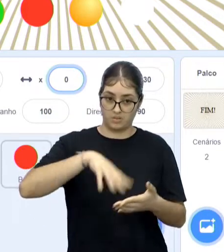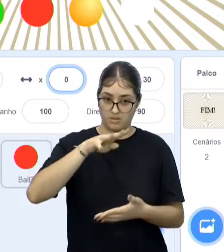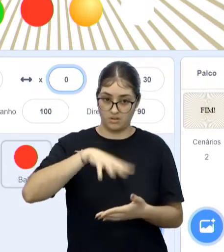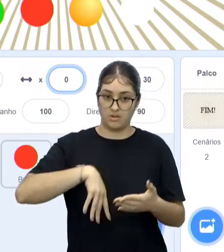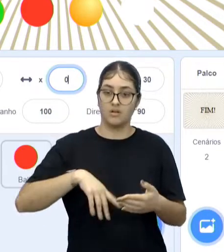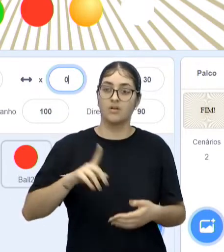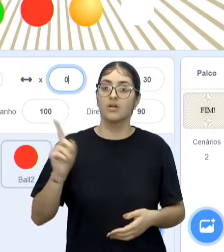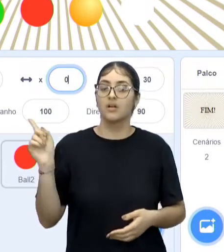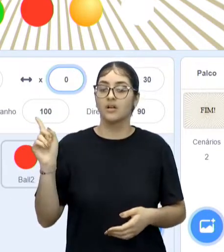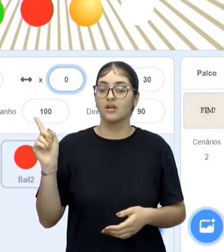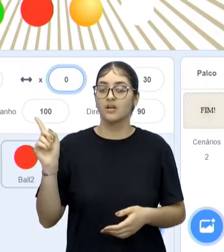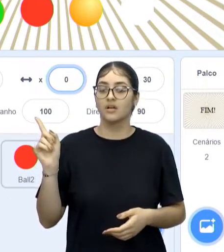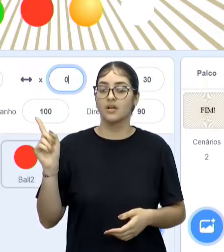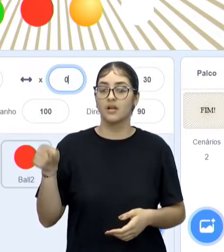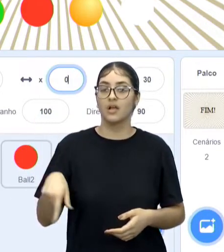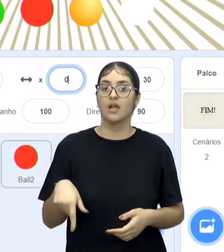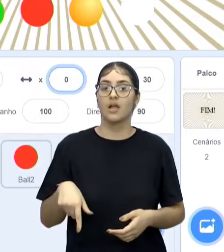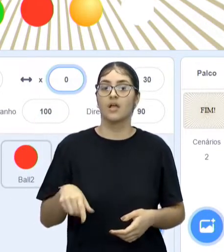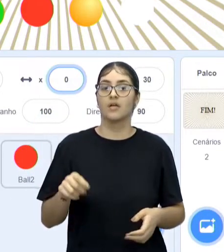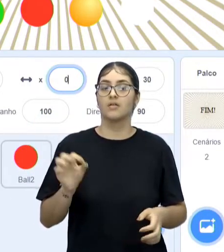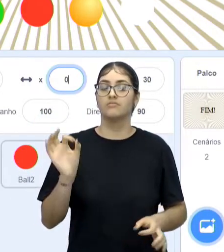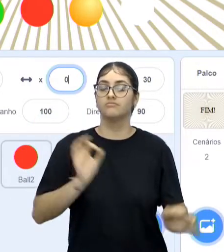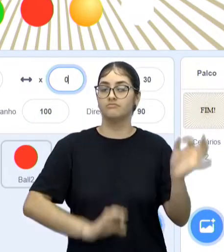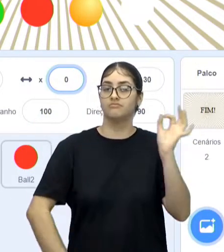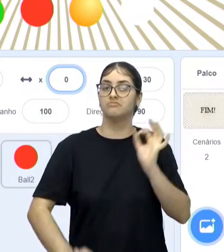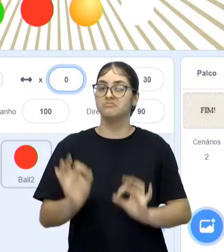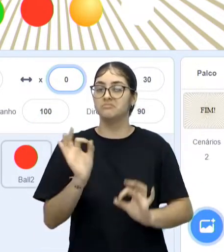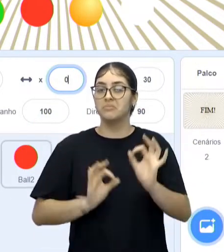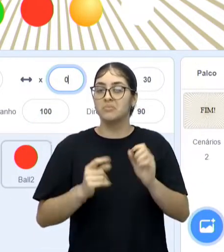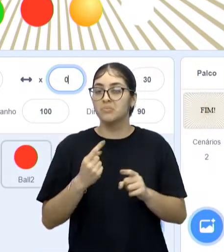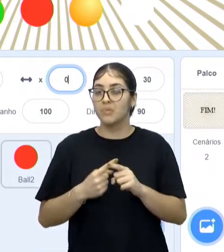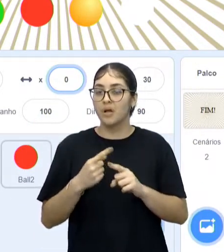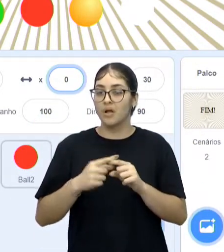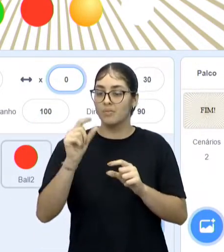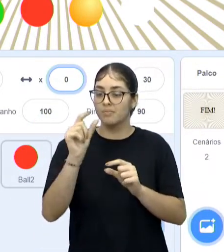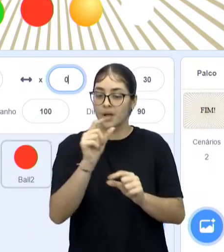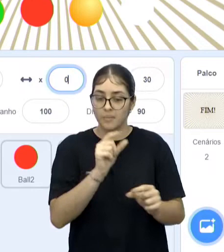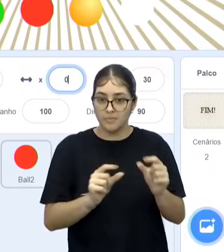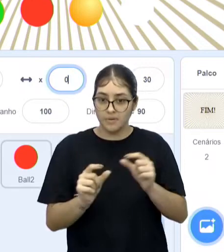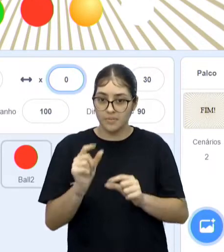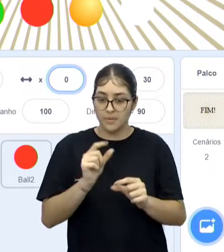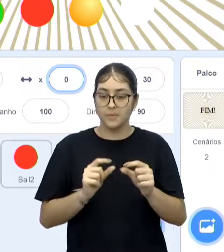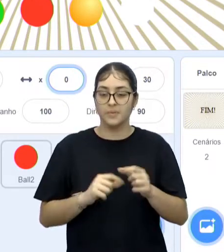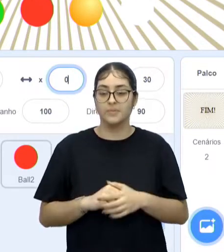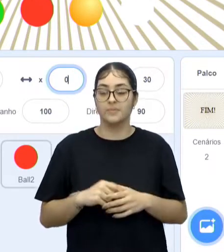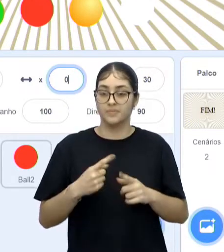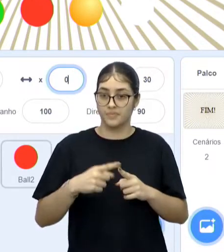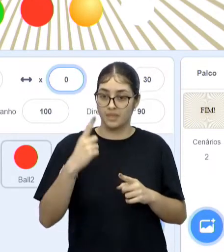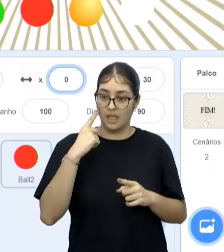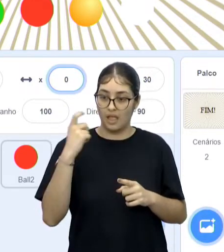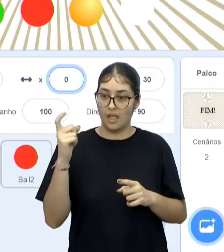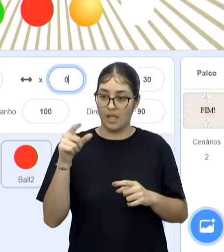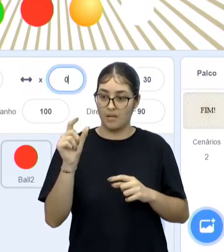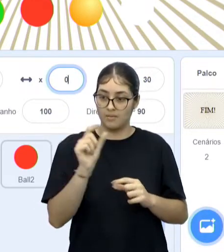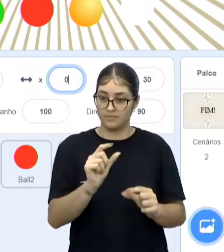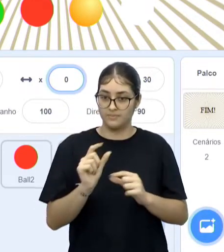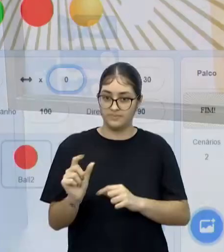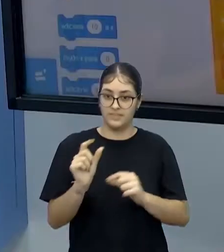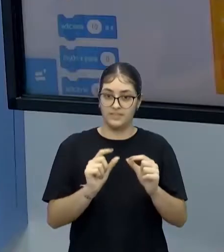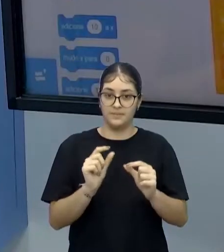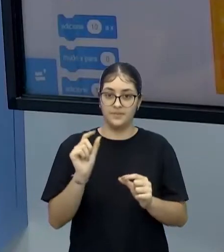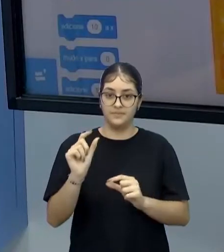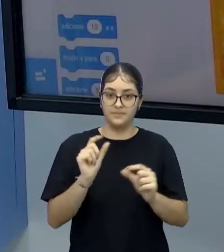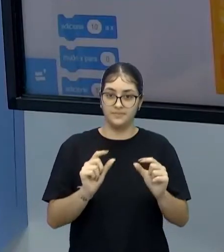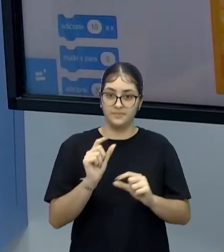de programação em blocos. Por que a gente chama de programação em blocos? A ideia de blocos, eu acho que eu tô aqui na câmera 3,